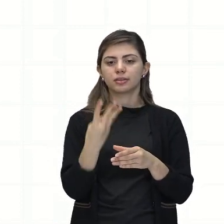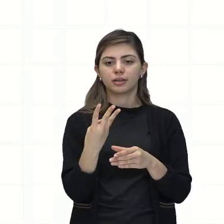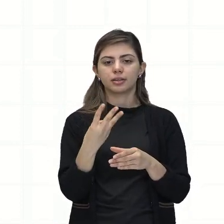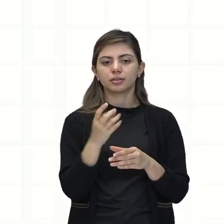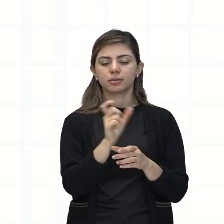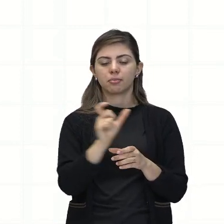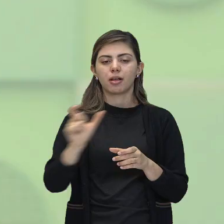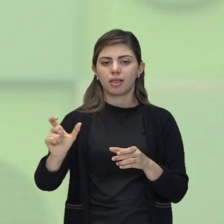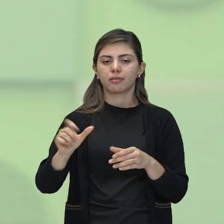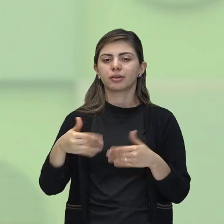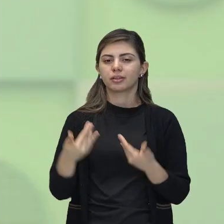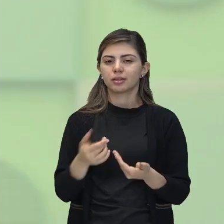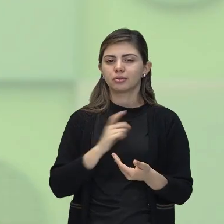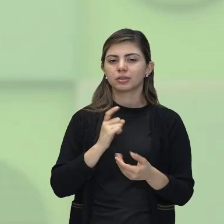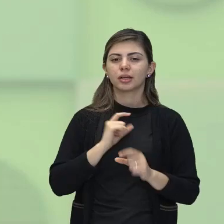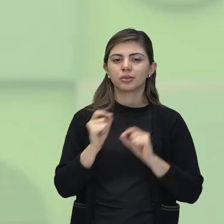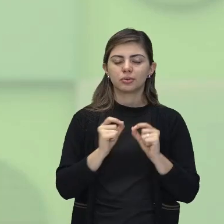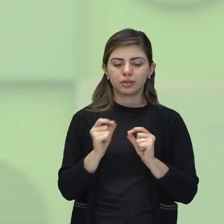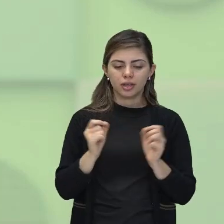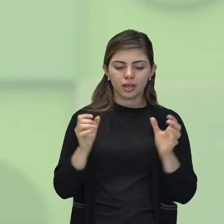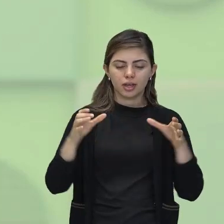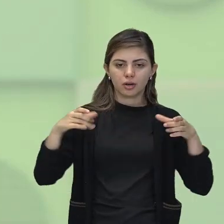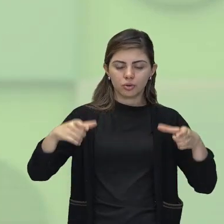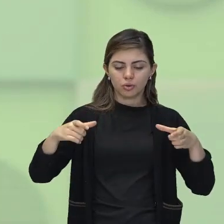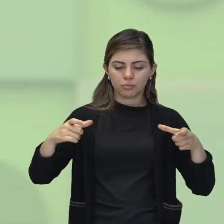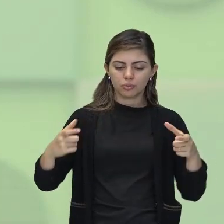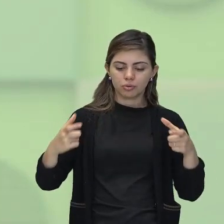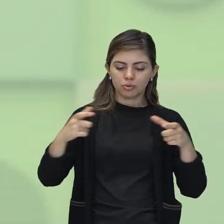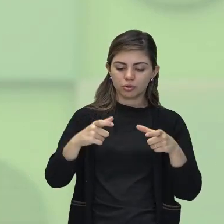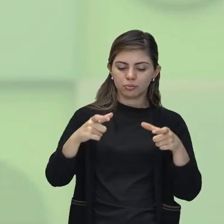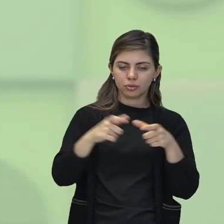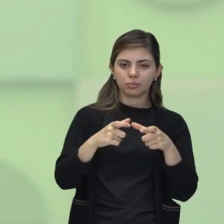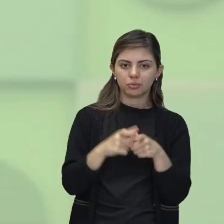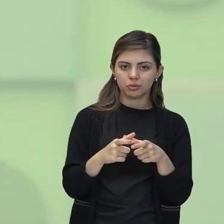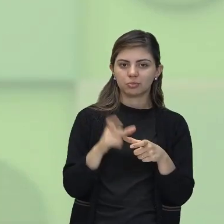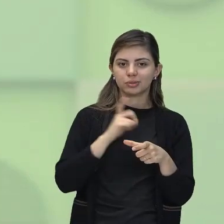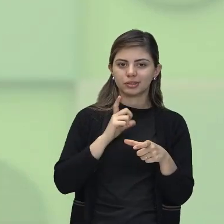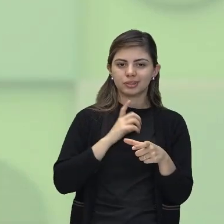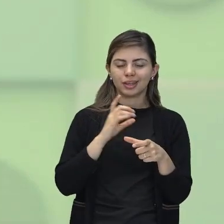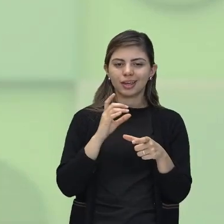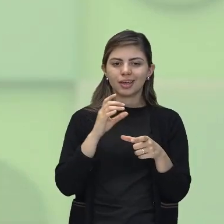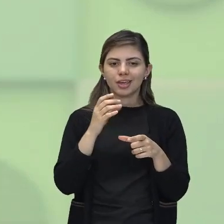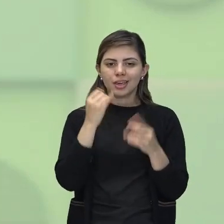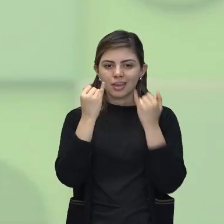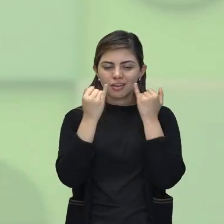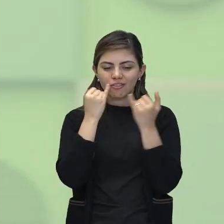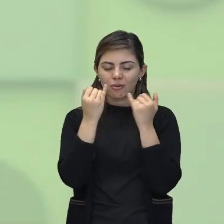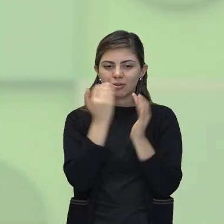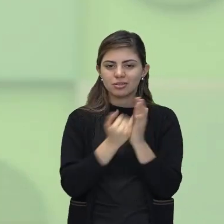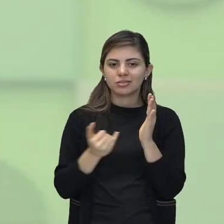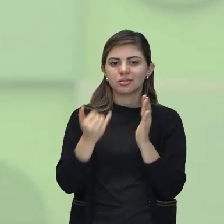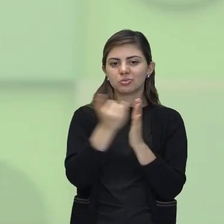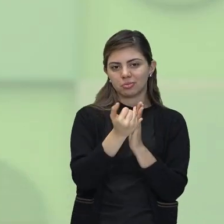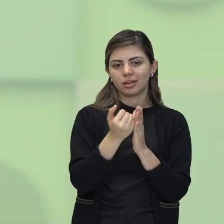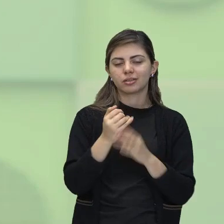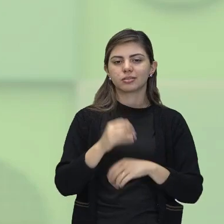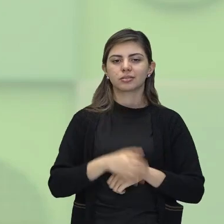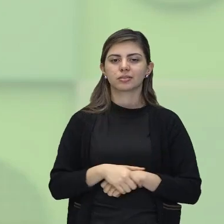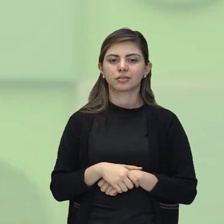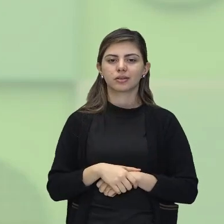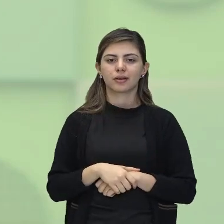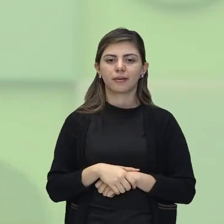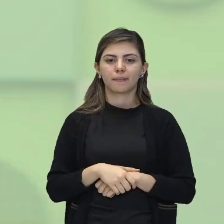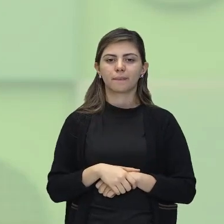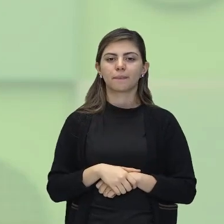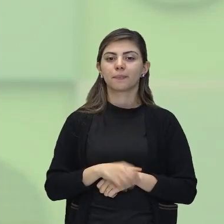divisão maior, um detalhamento maior que há dessas espécies quando vai à categoria de